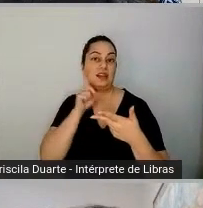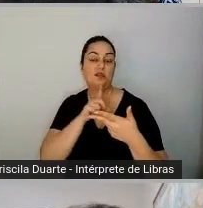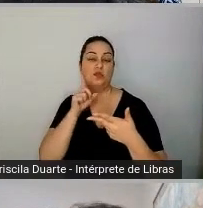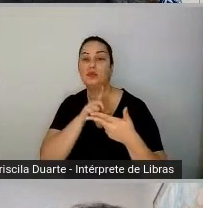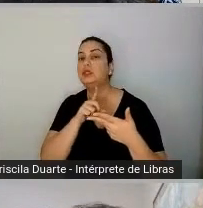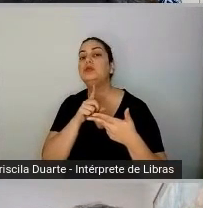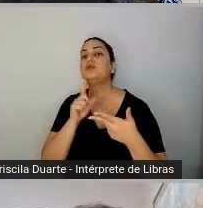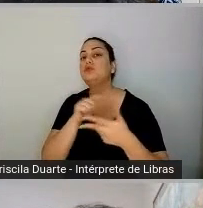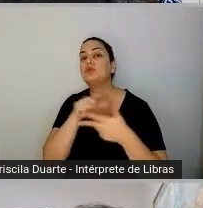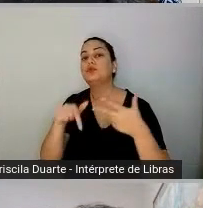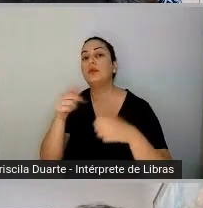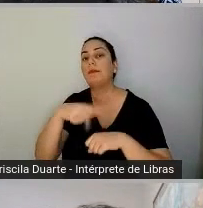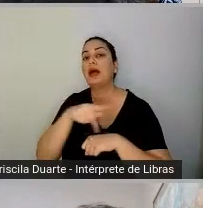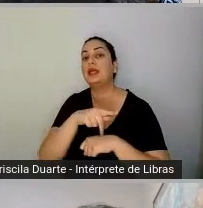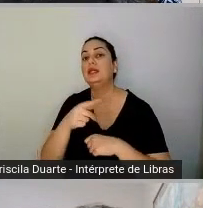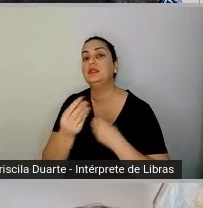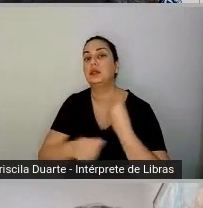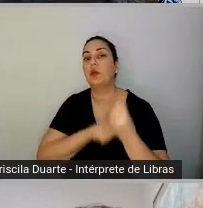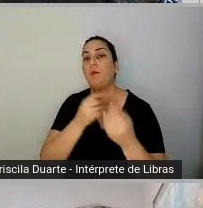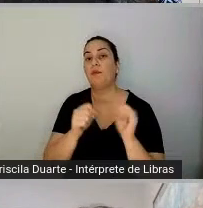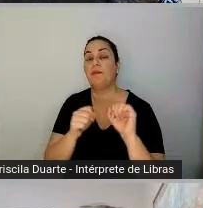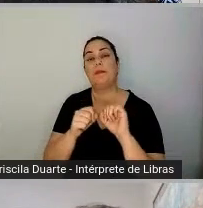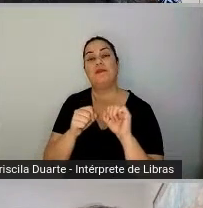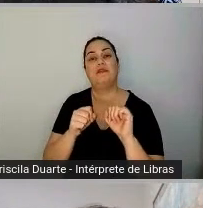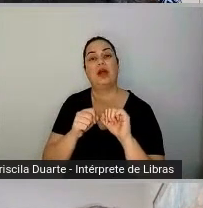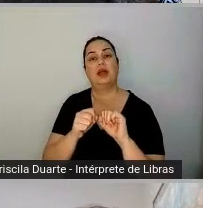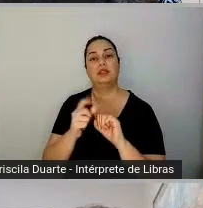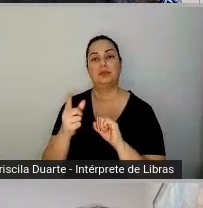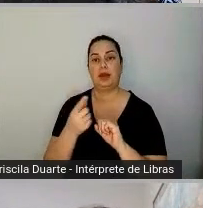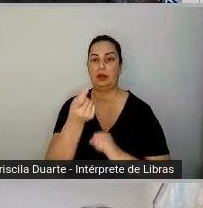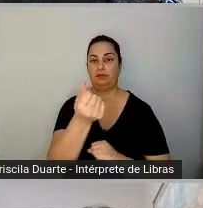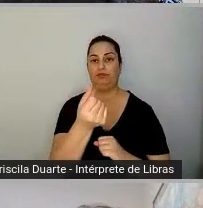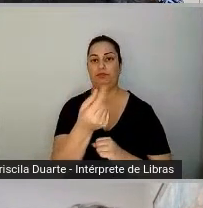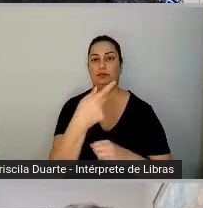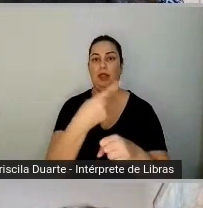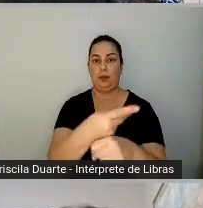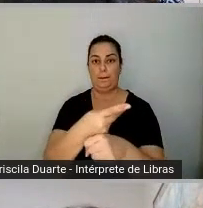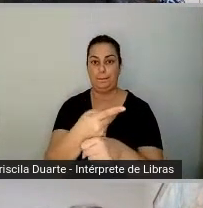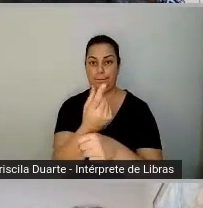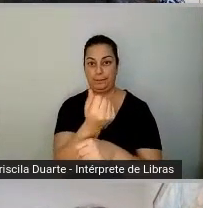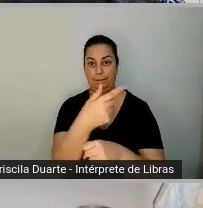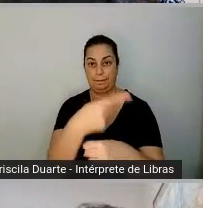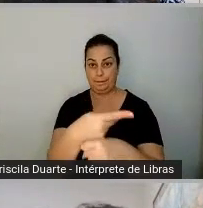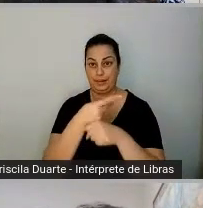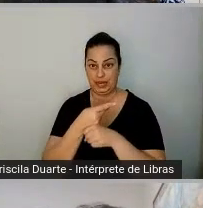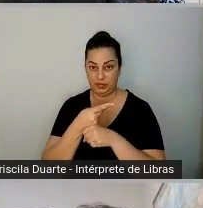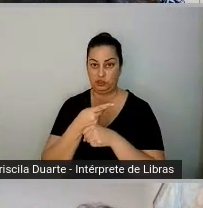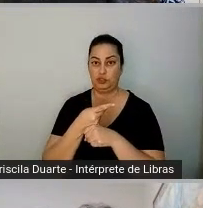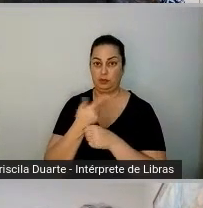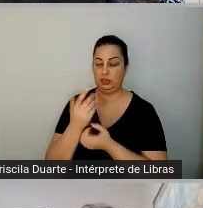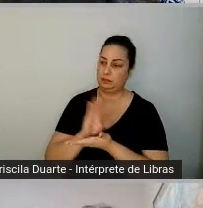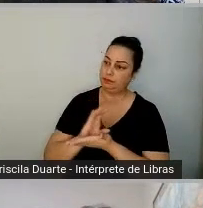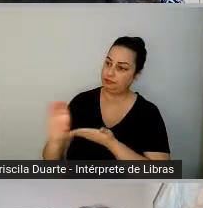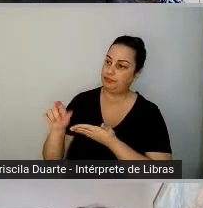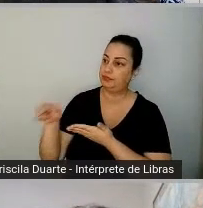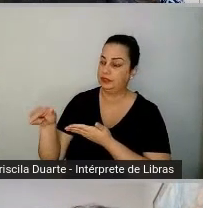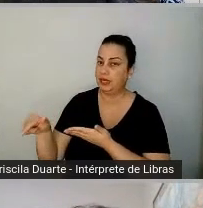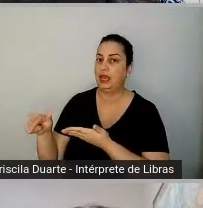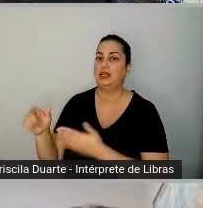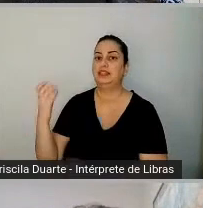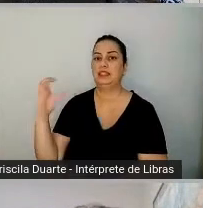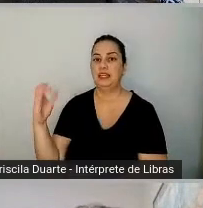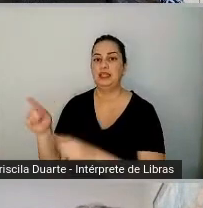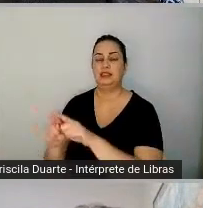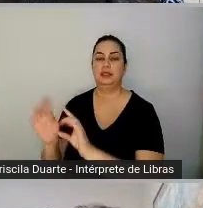setor produtivo, né, para investir na ciência e tecnologia, não é por acaso lá que eles têm vacina e nós não